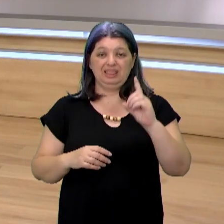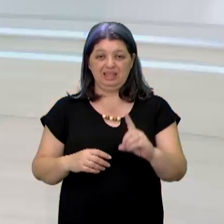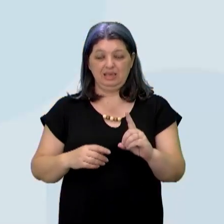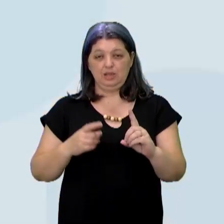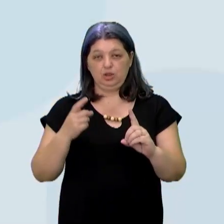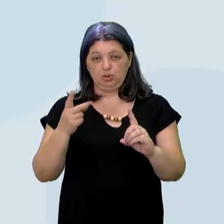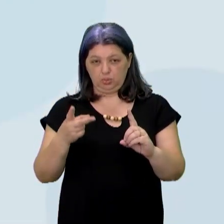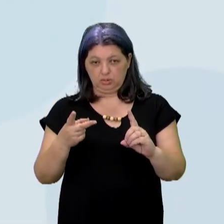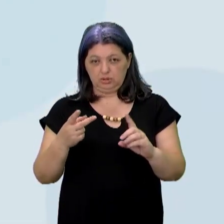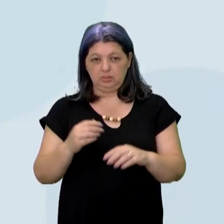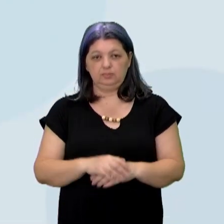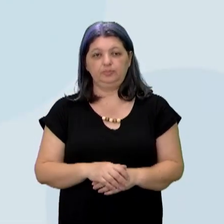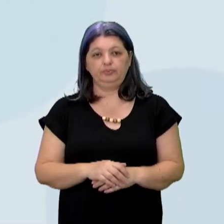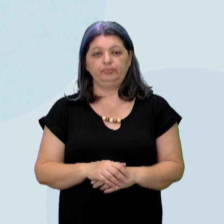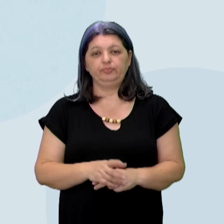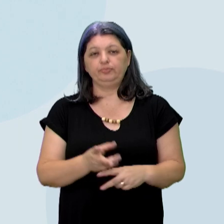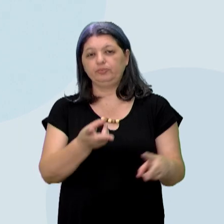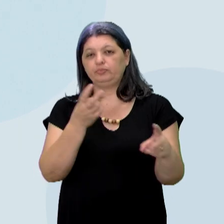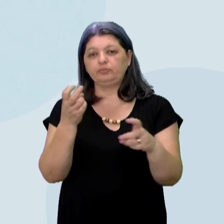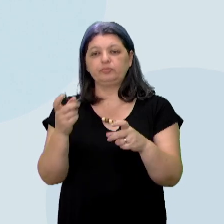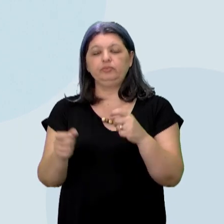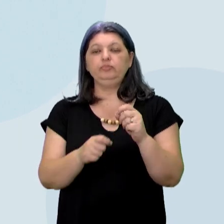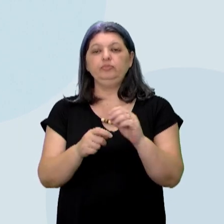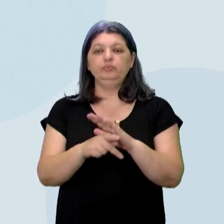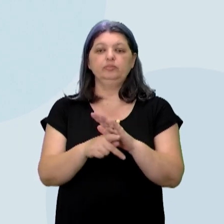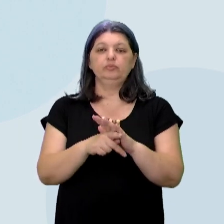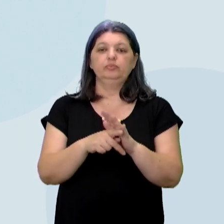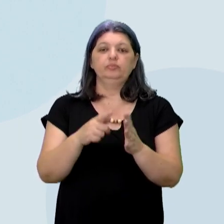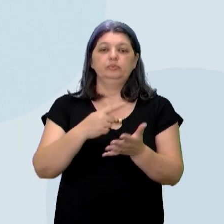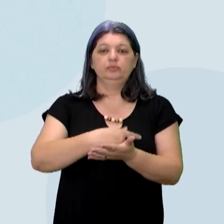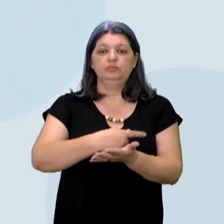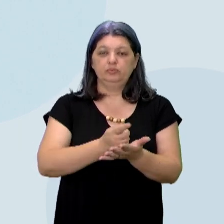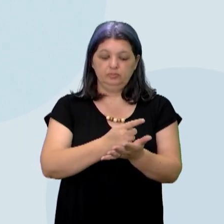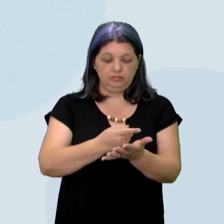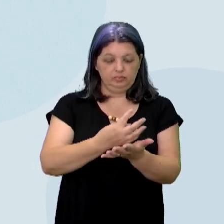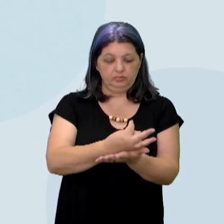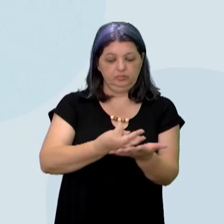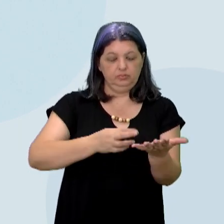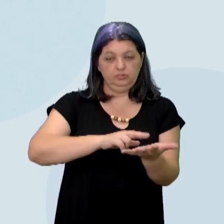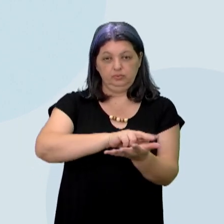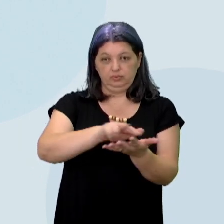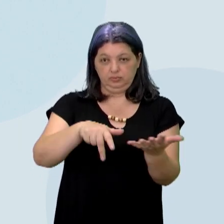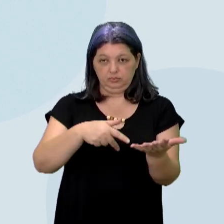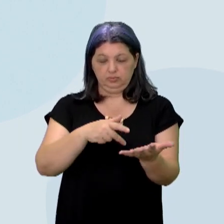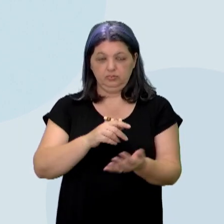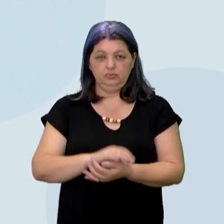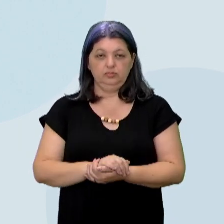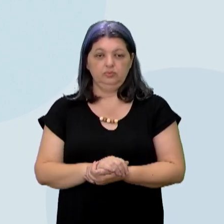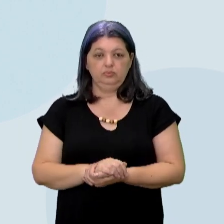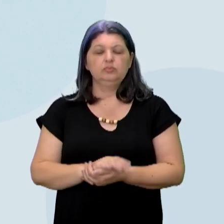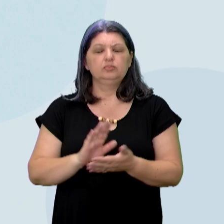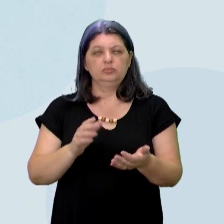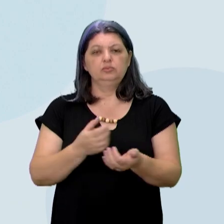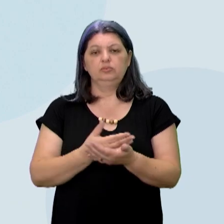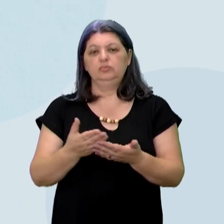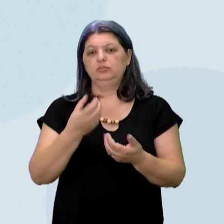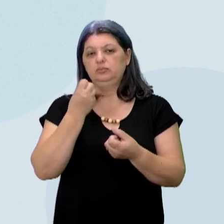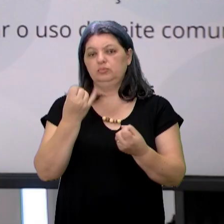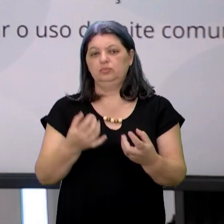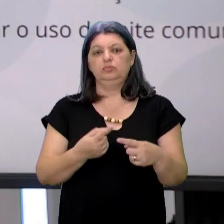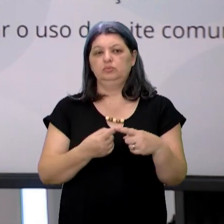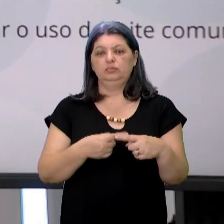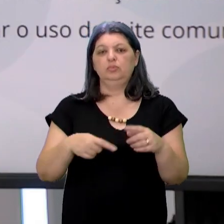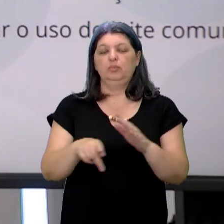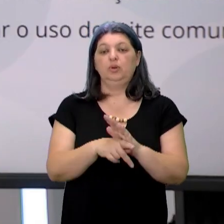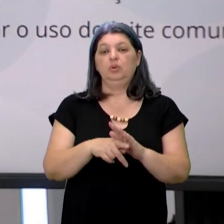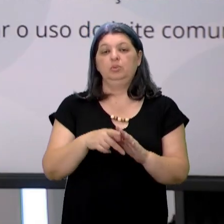habilidade. Identificar a finalidade de textos de diferentes gêneros. Então, como eu comecei falando para vocês, artigo de